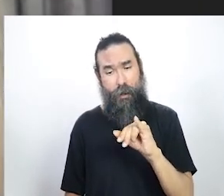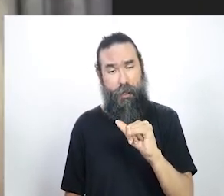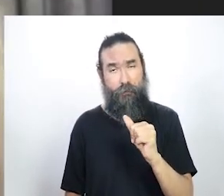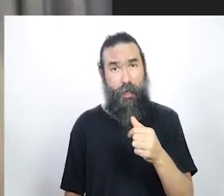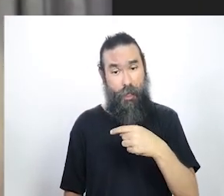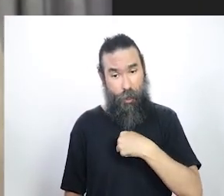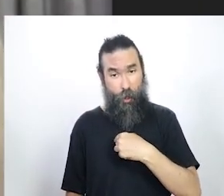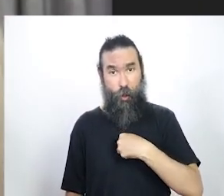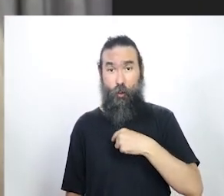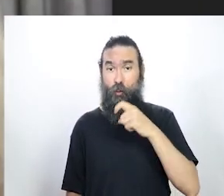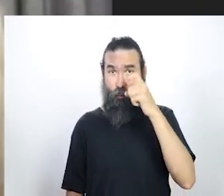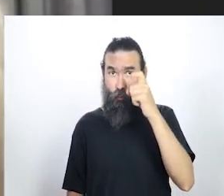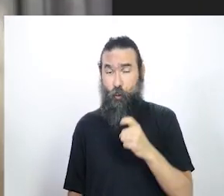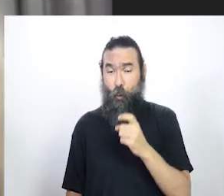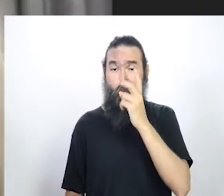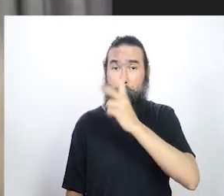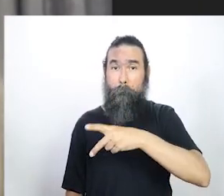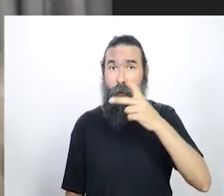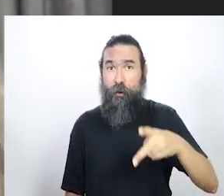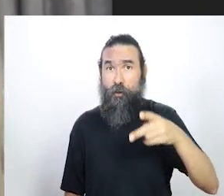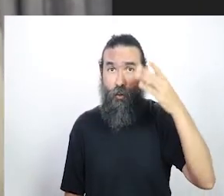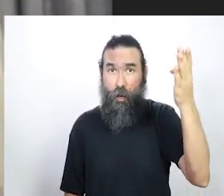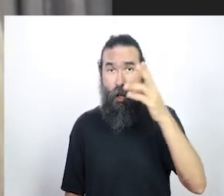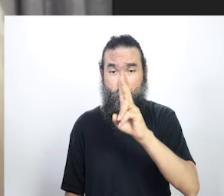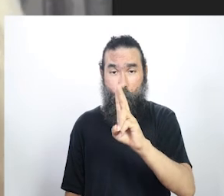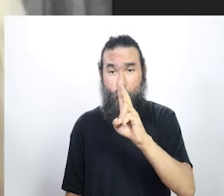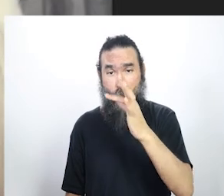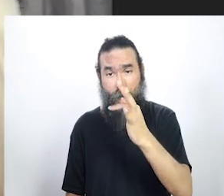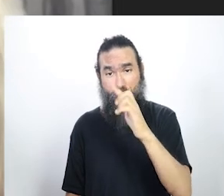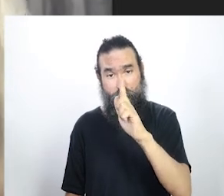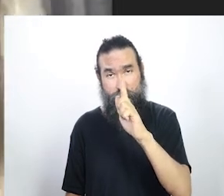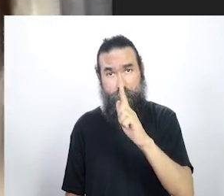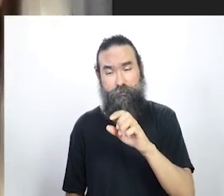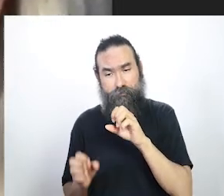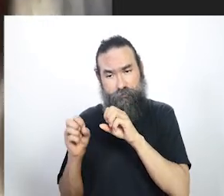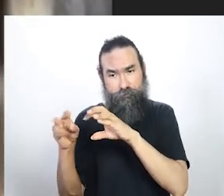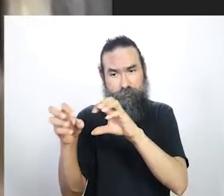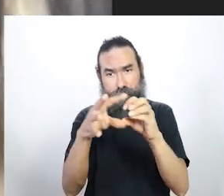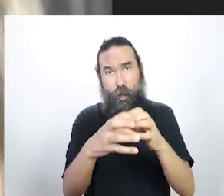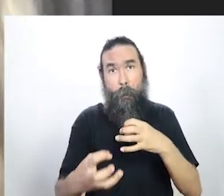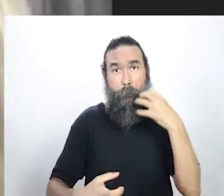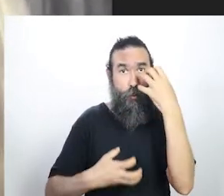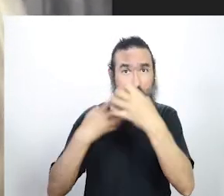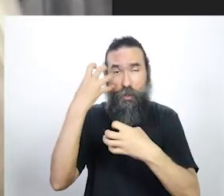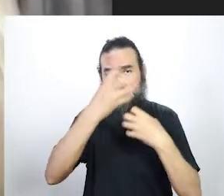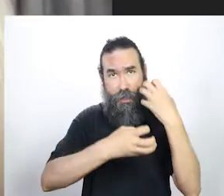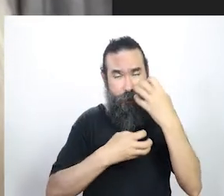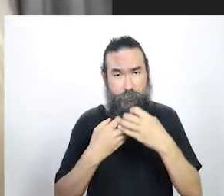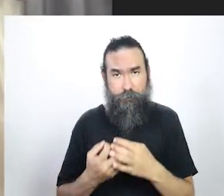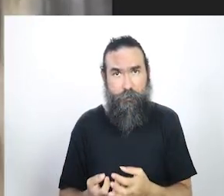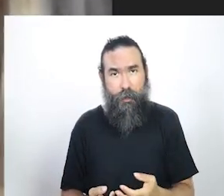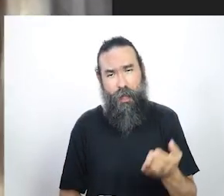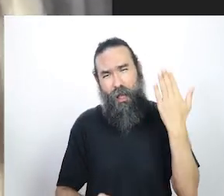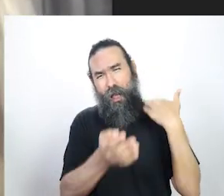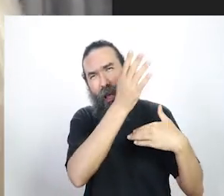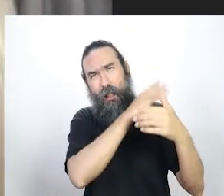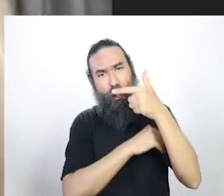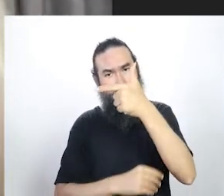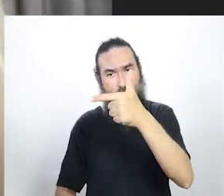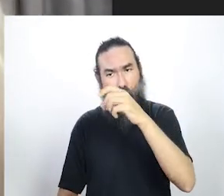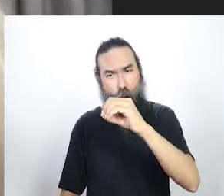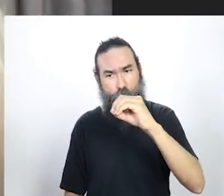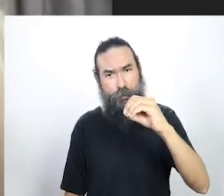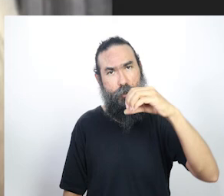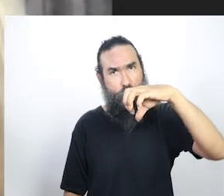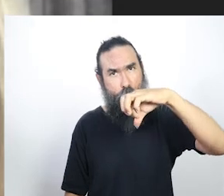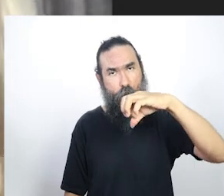Flávia Cruvinel, eu sou professora da UFG, musicista, educadora musical, e desde